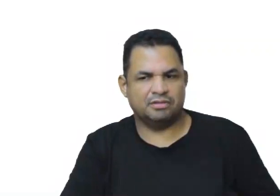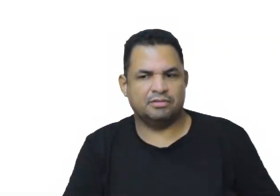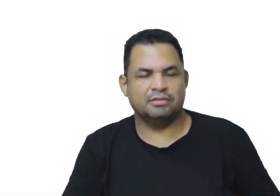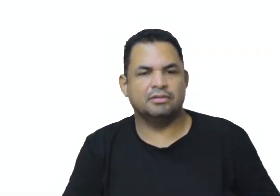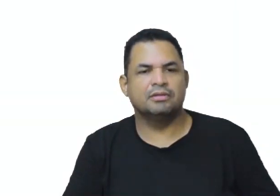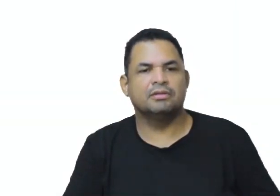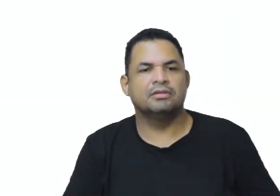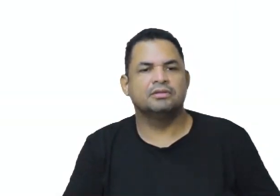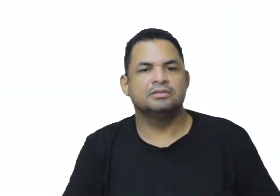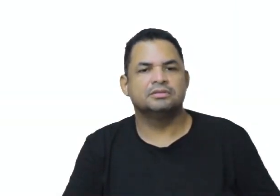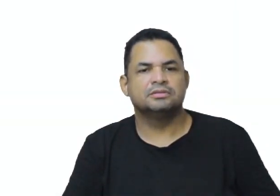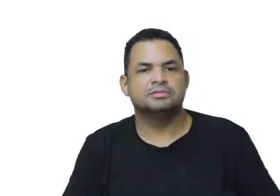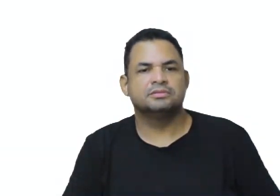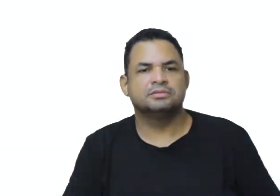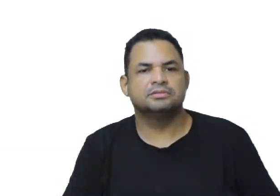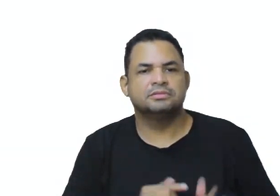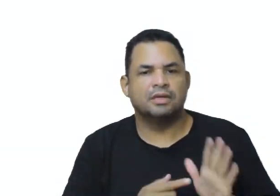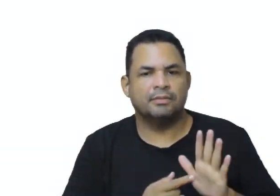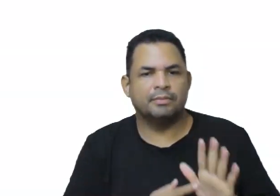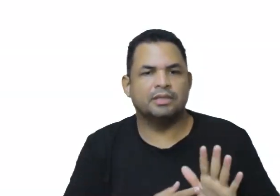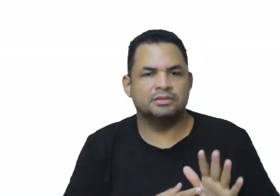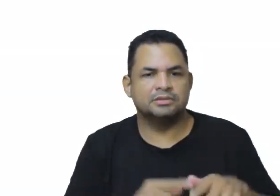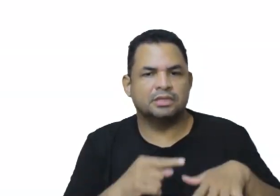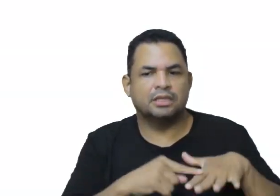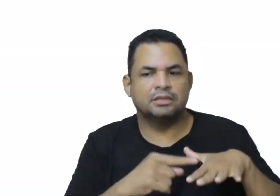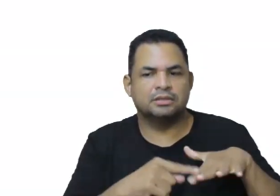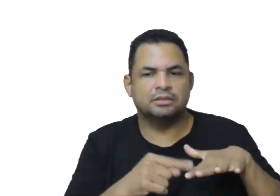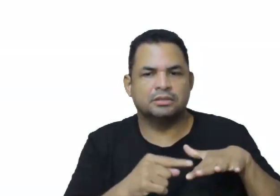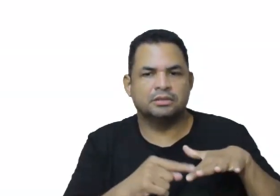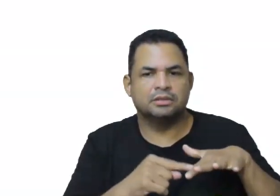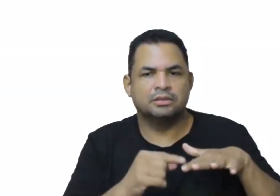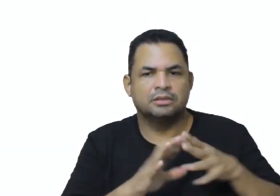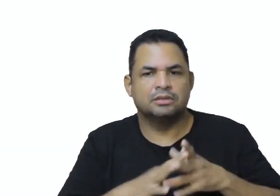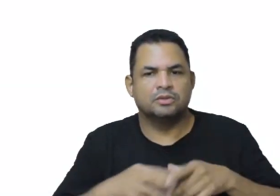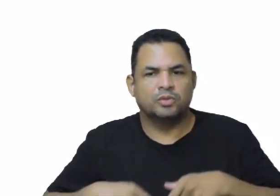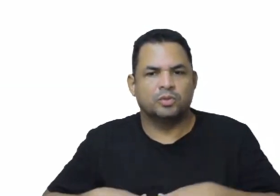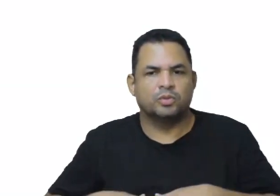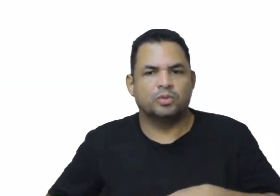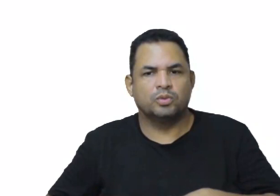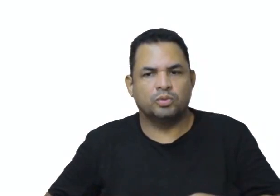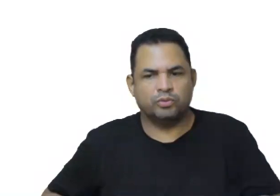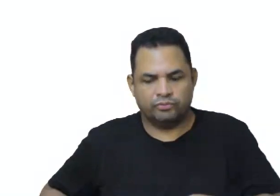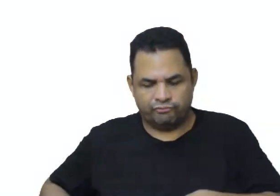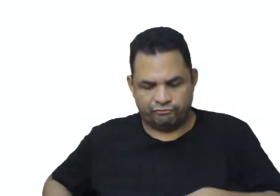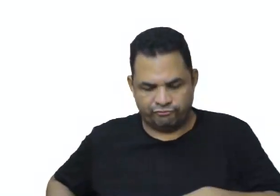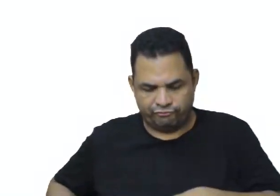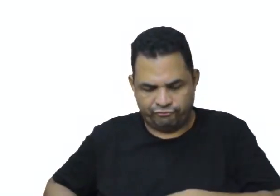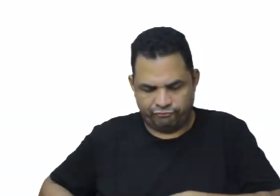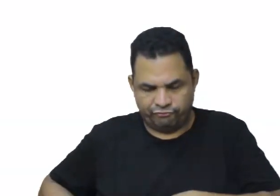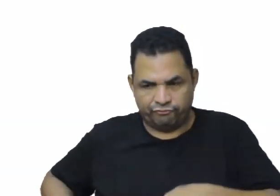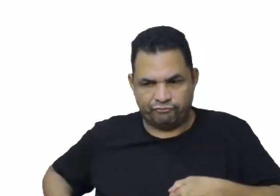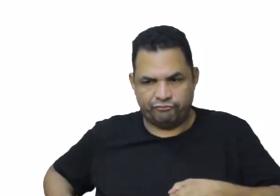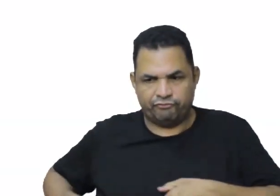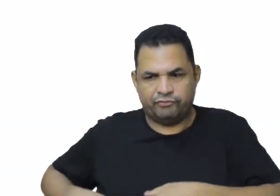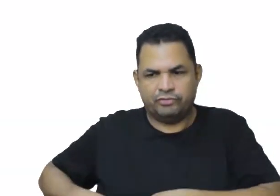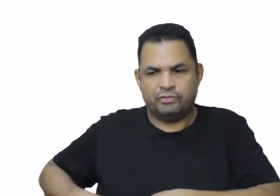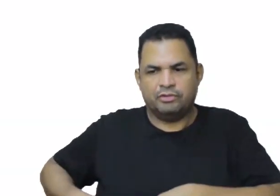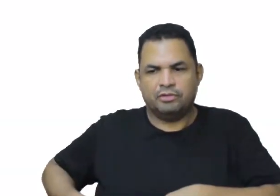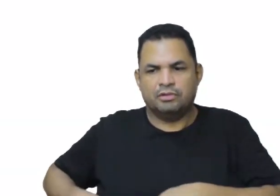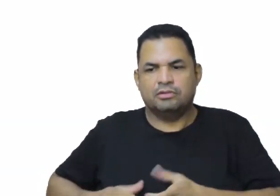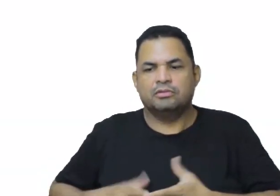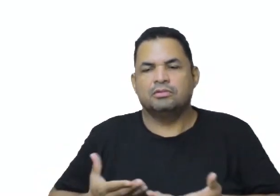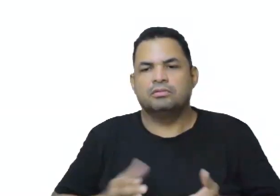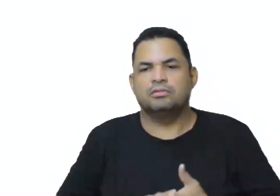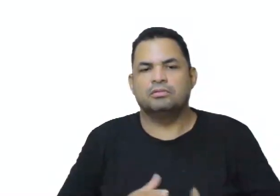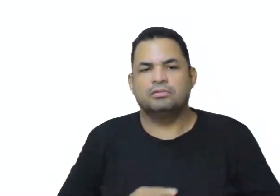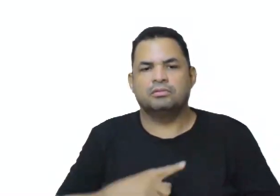formando um ser vivo. Apresenta dedos, apresenta o fígado muito grande, né? Vale a gente ressaltar